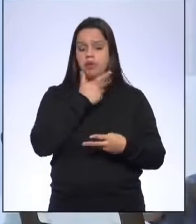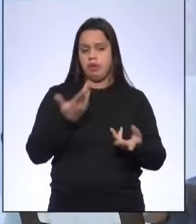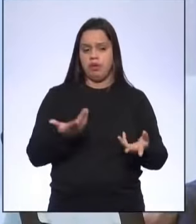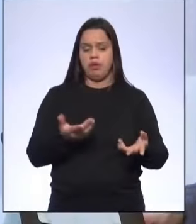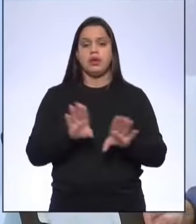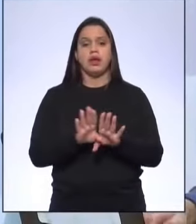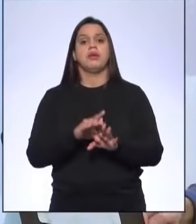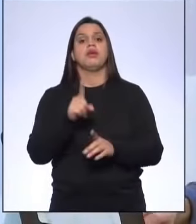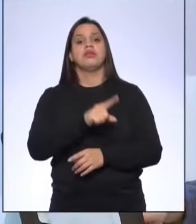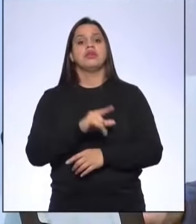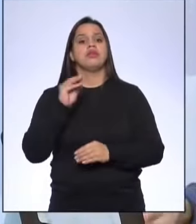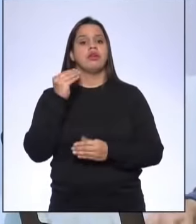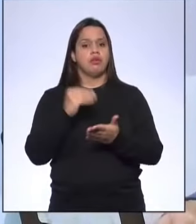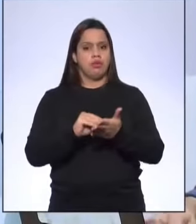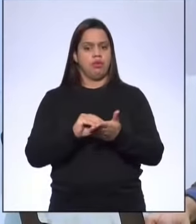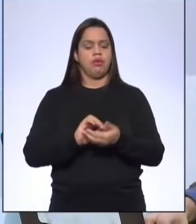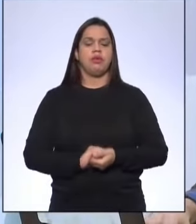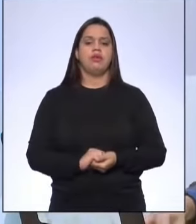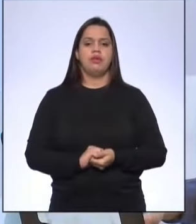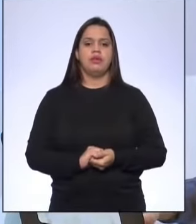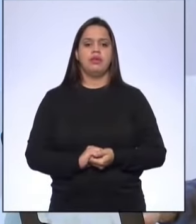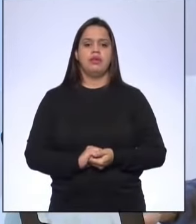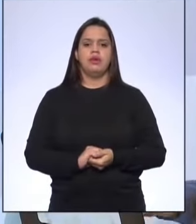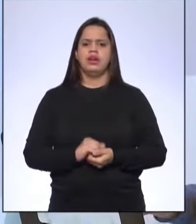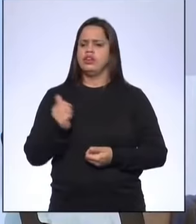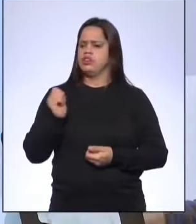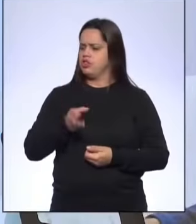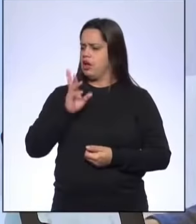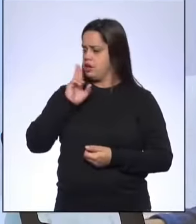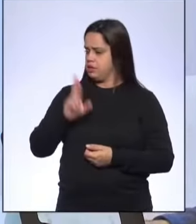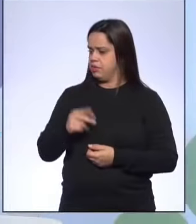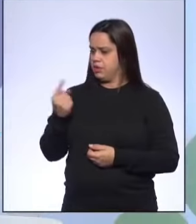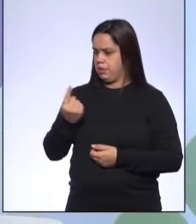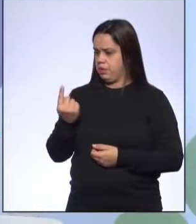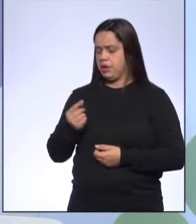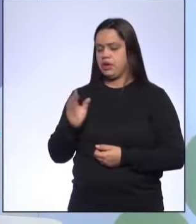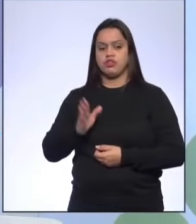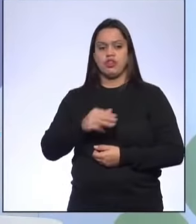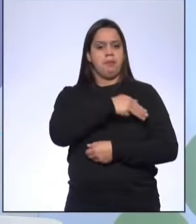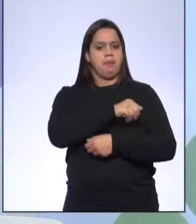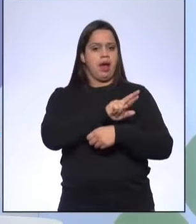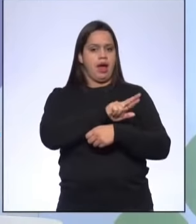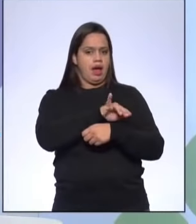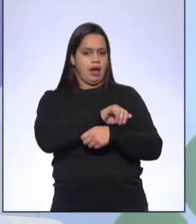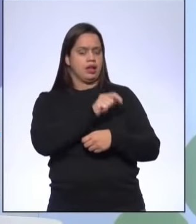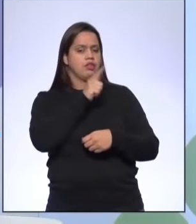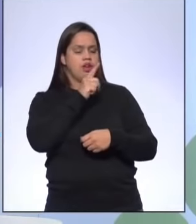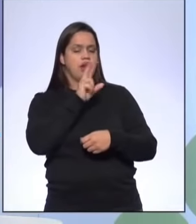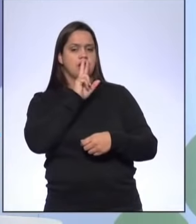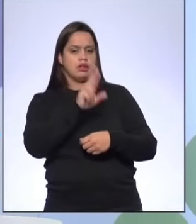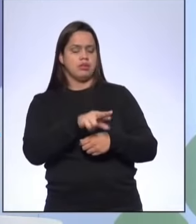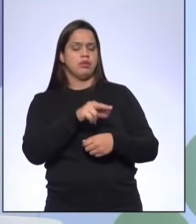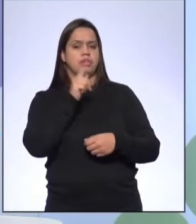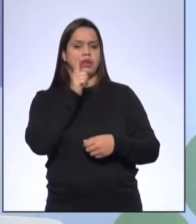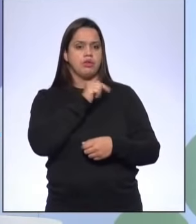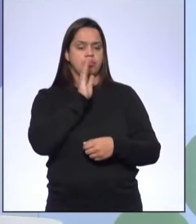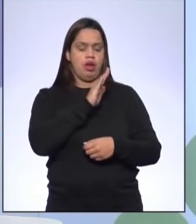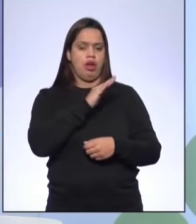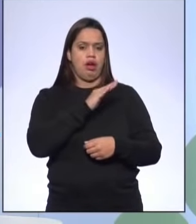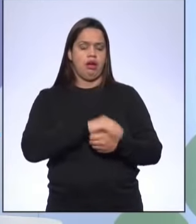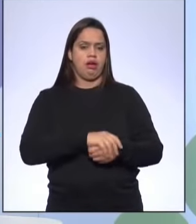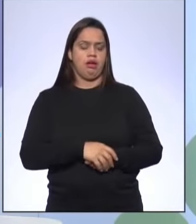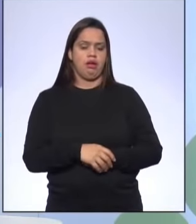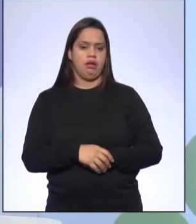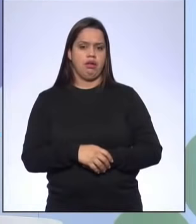se você também coloca aí tá certo já respondendo a primeira ficha assim a maria clara já respondeu der e